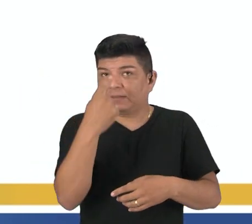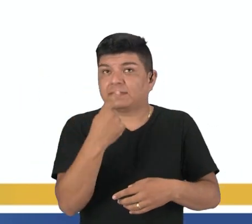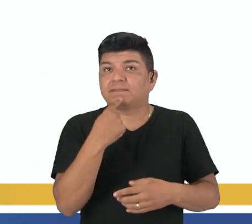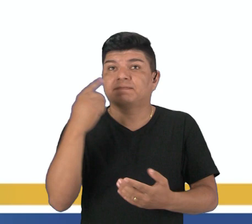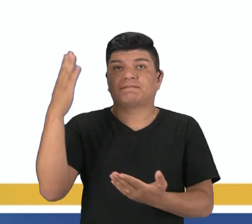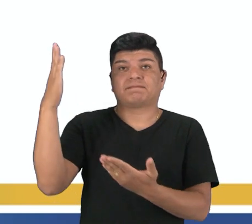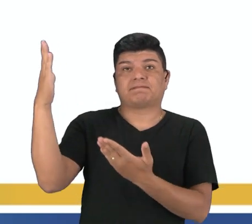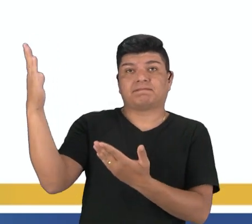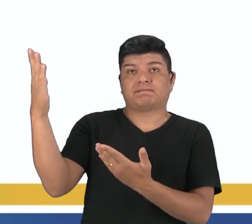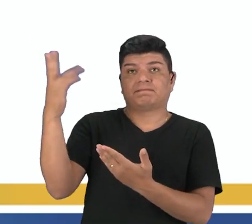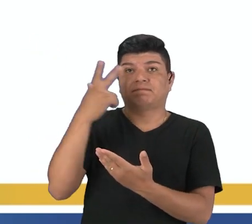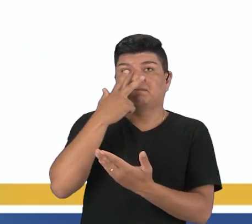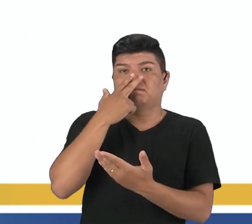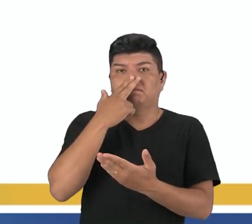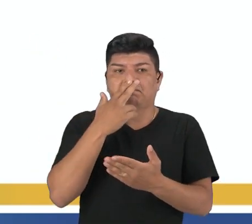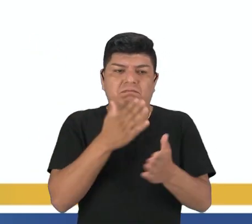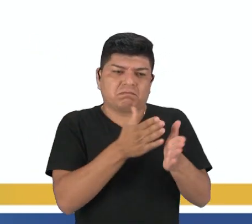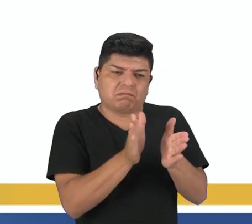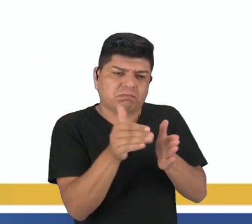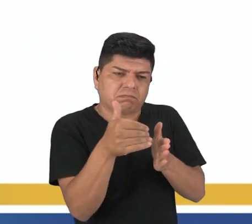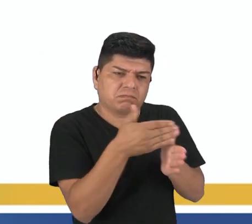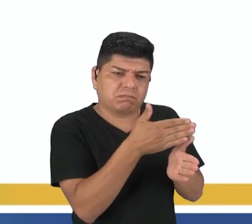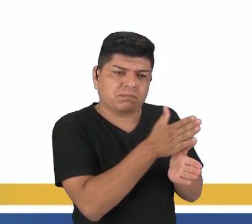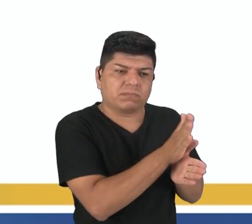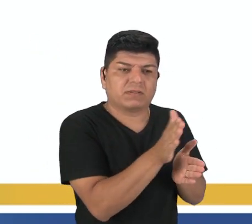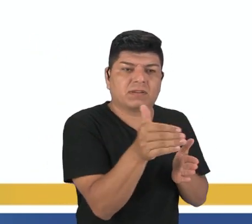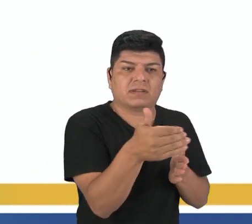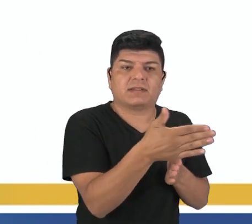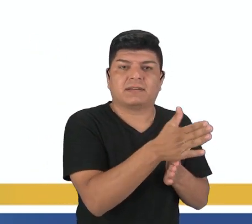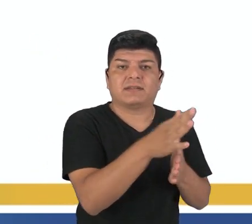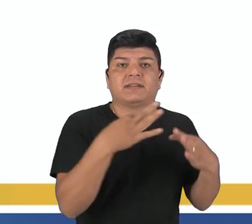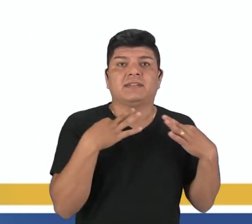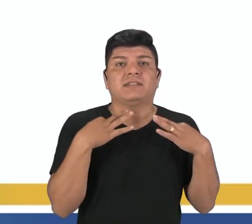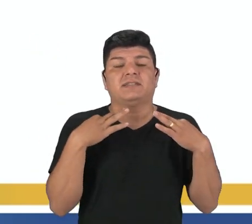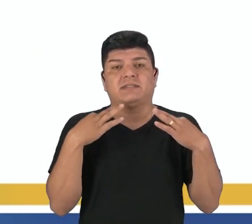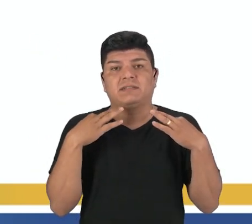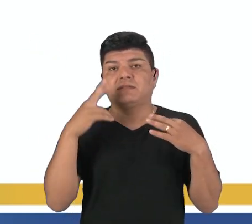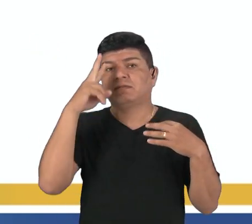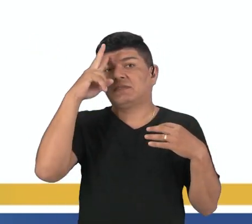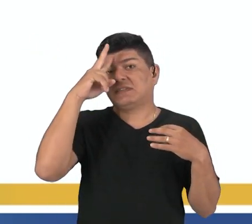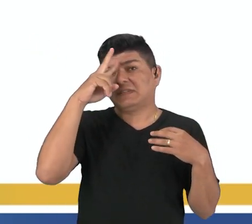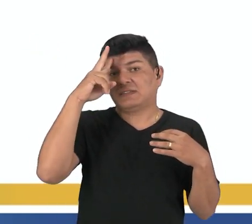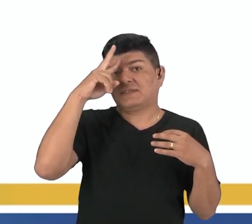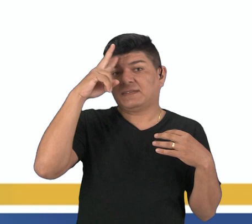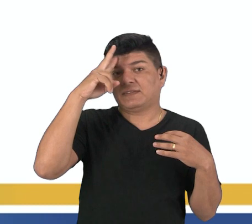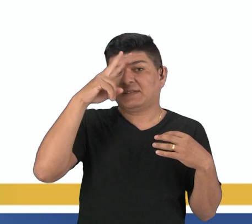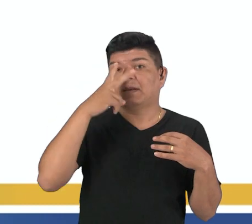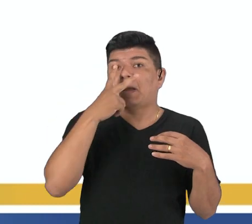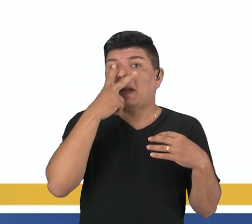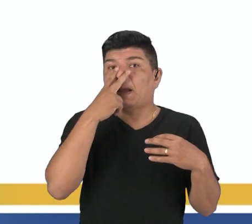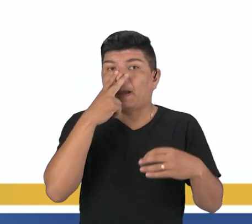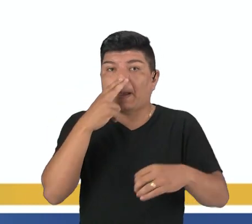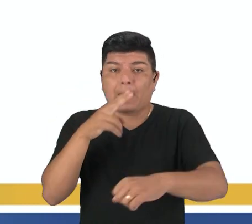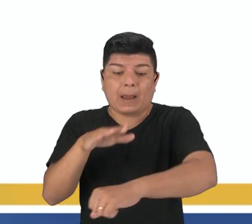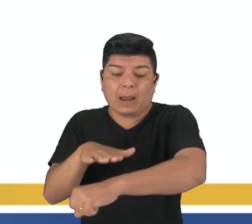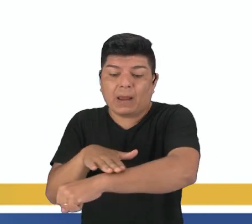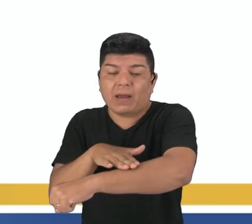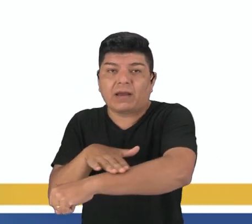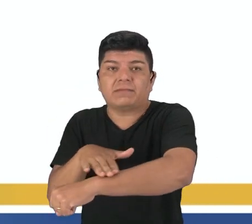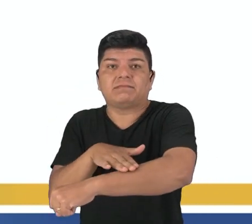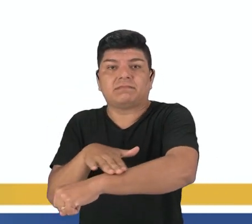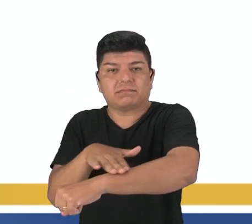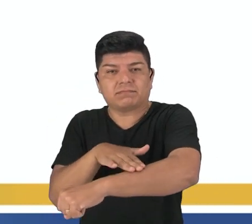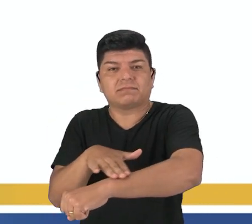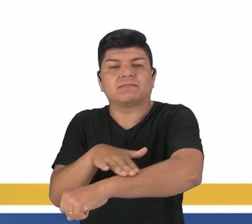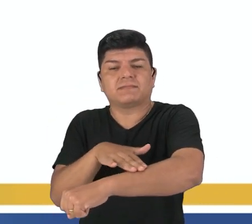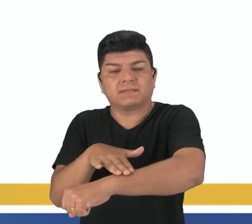é como se fosse um labirinto, e esse labirinto de tecido lembra o tecido da pele. Então, o aconchegar